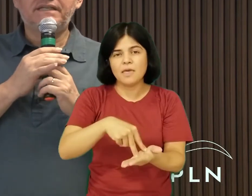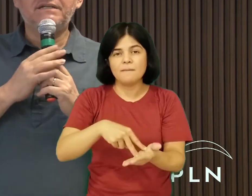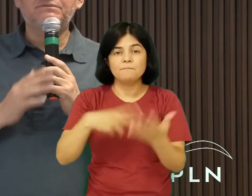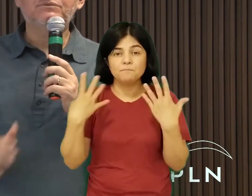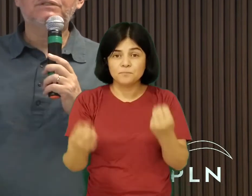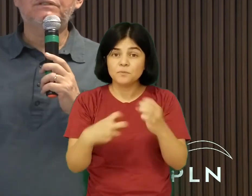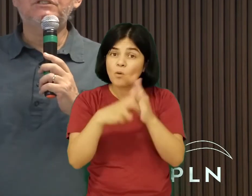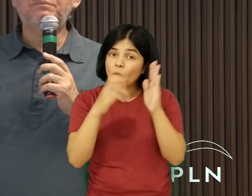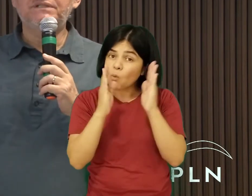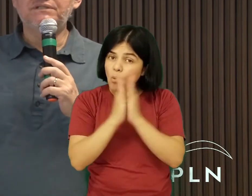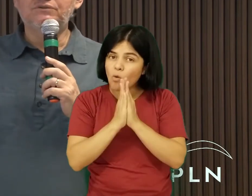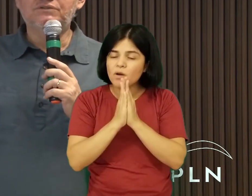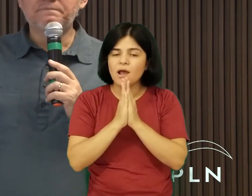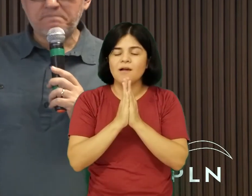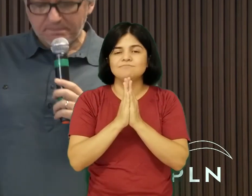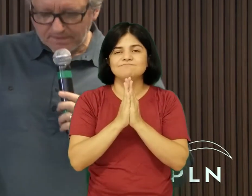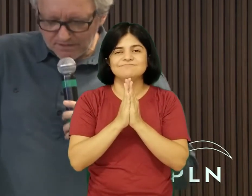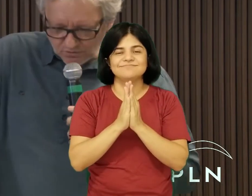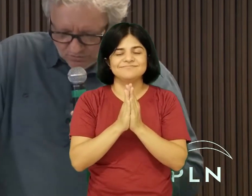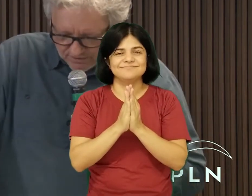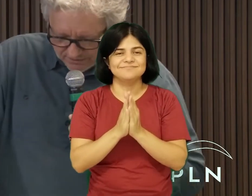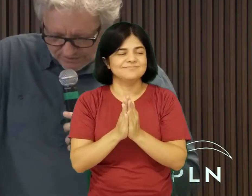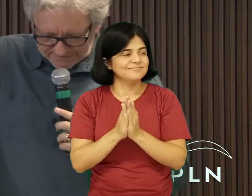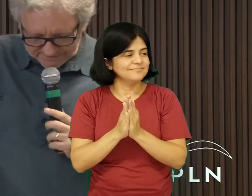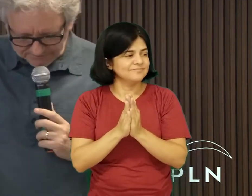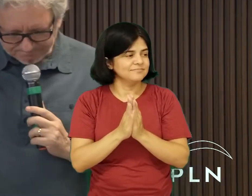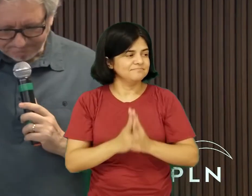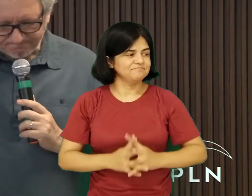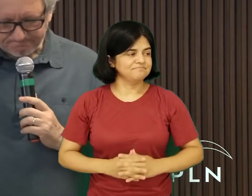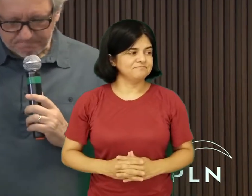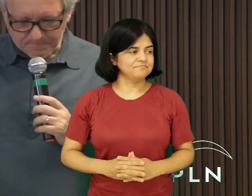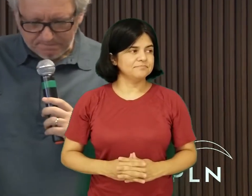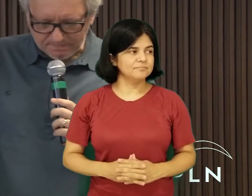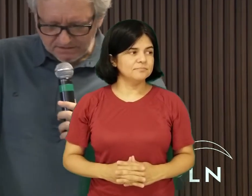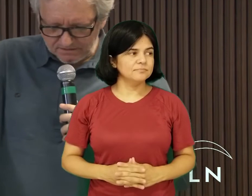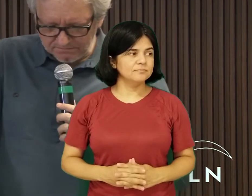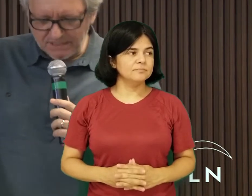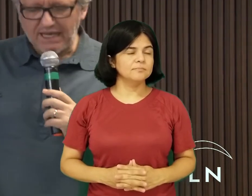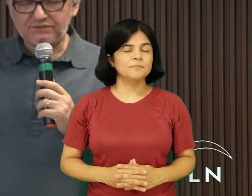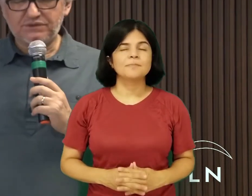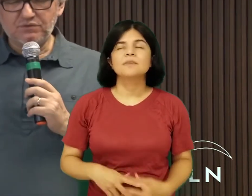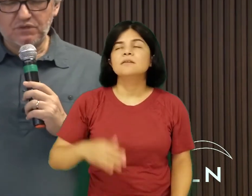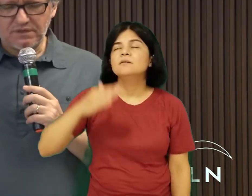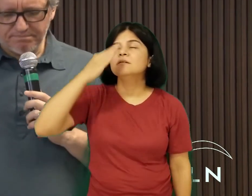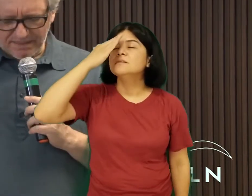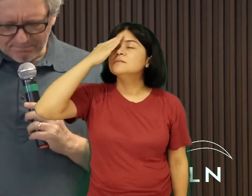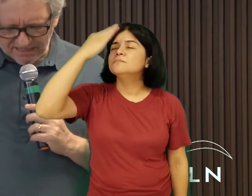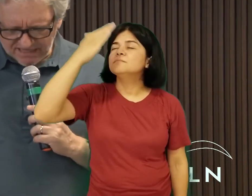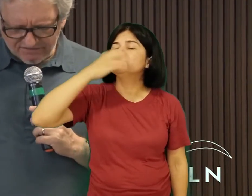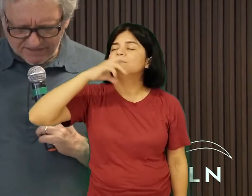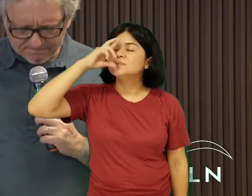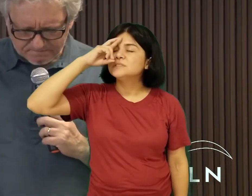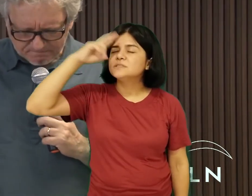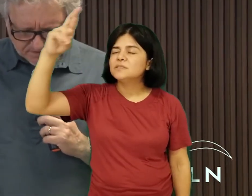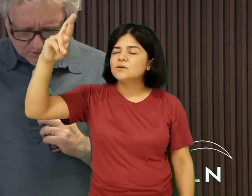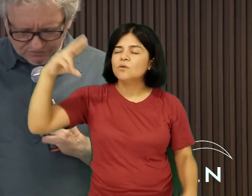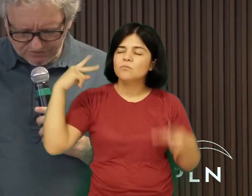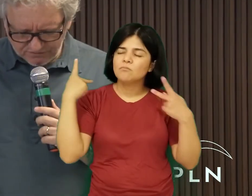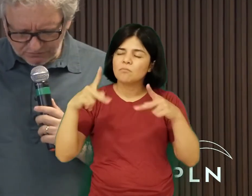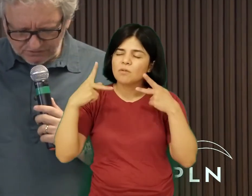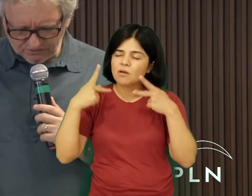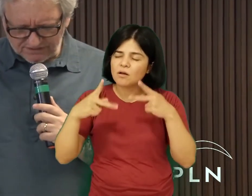e sermos despedidos com a oração. Obrigado, Senhor, pela palavra